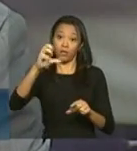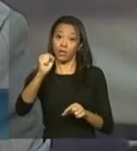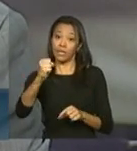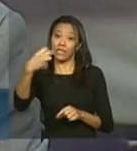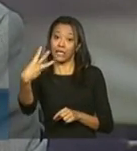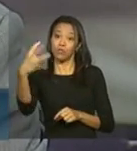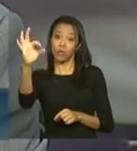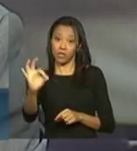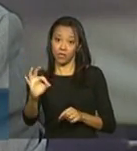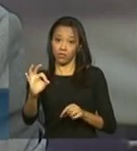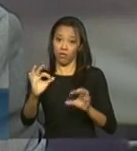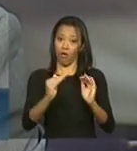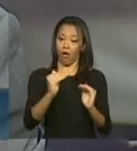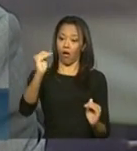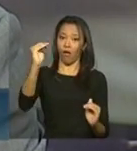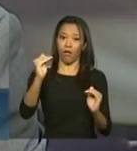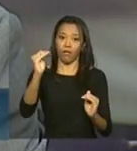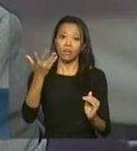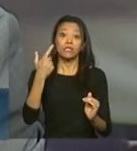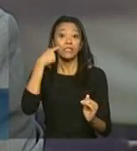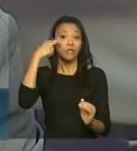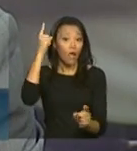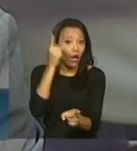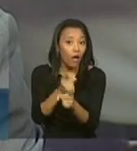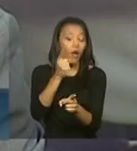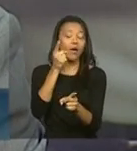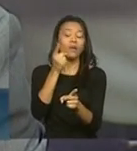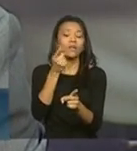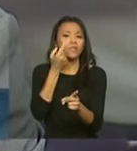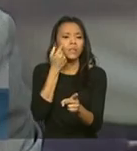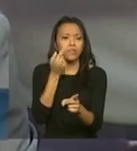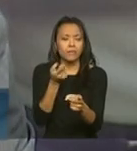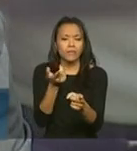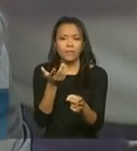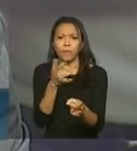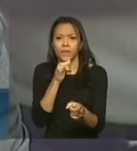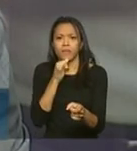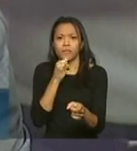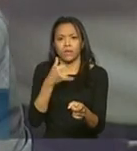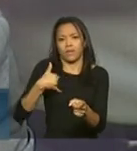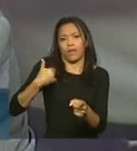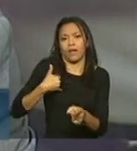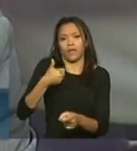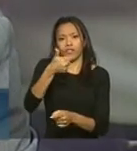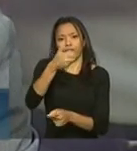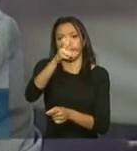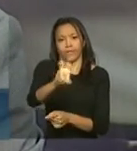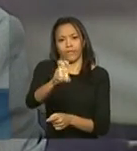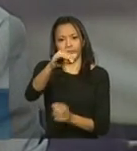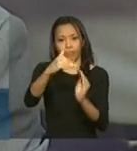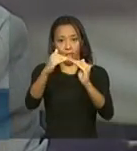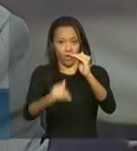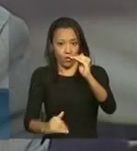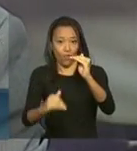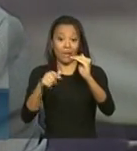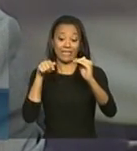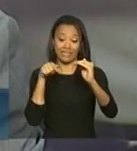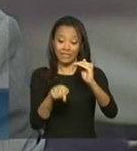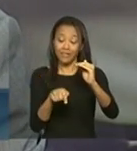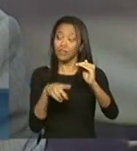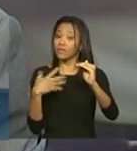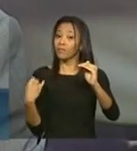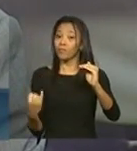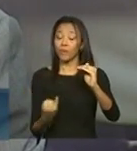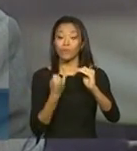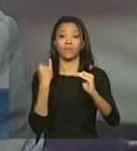destacou, uma prioridade na identificação, na detecção de casos em menores de 15 anos, porque ele é um padrão extremamente